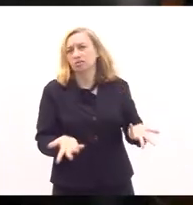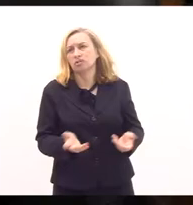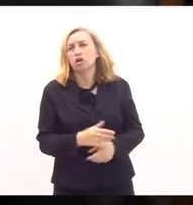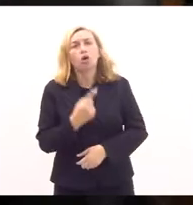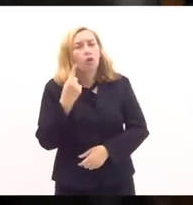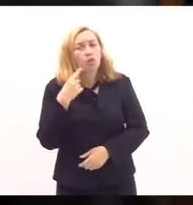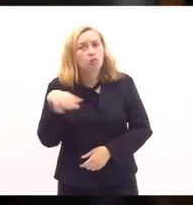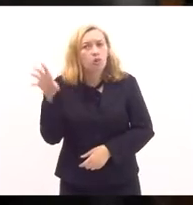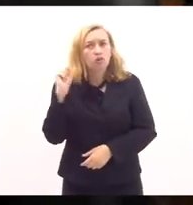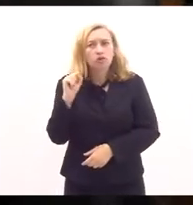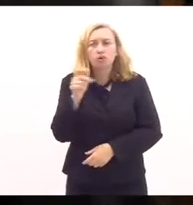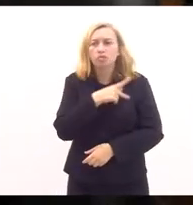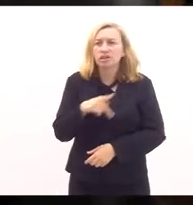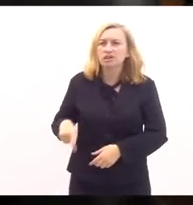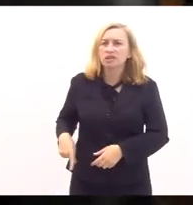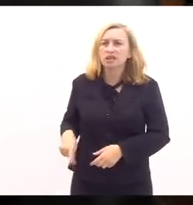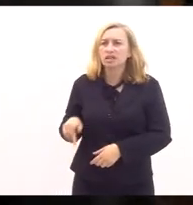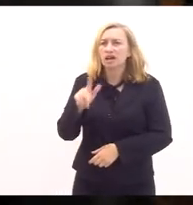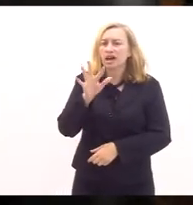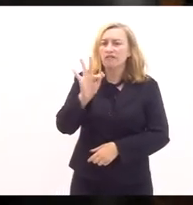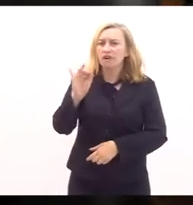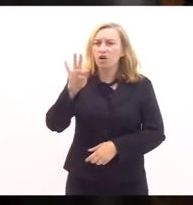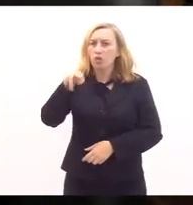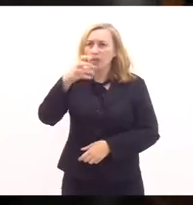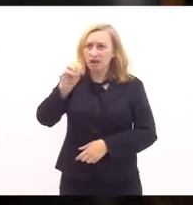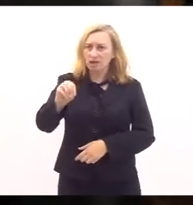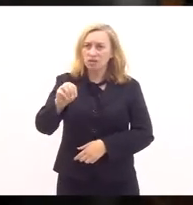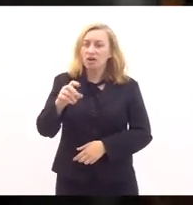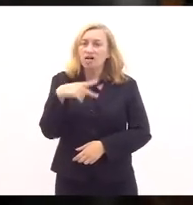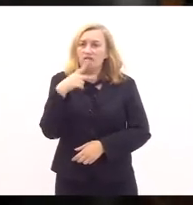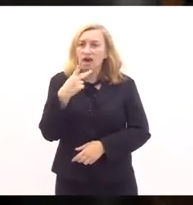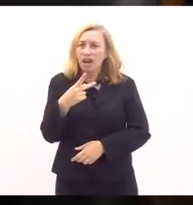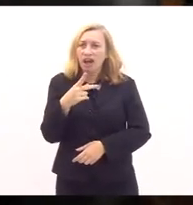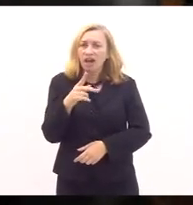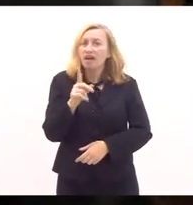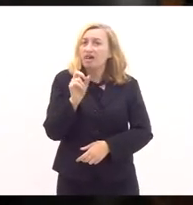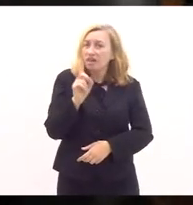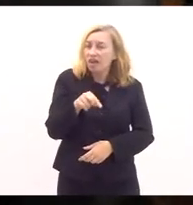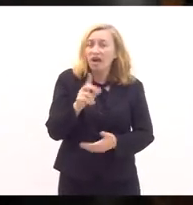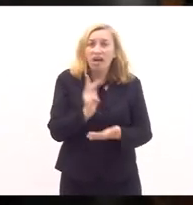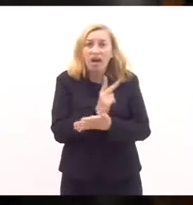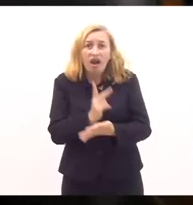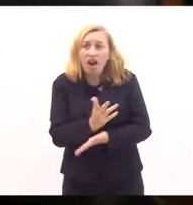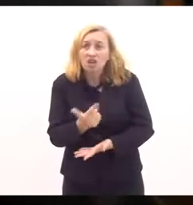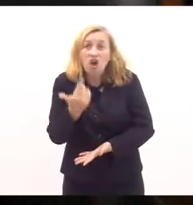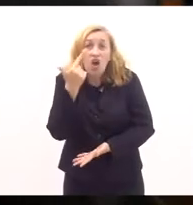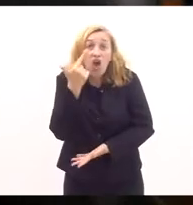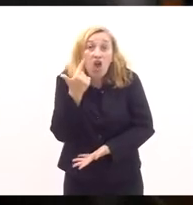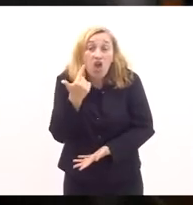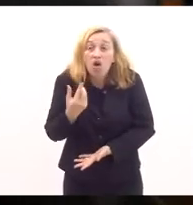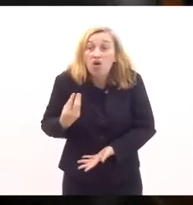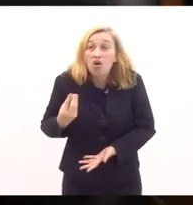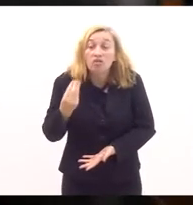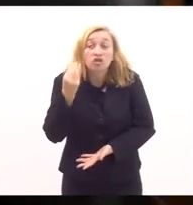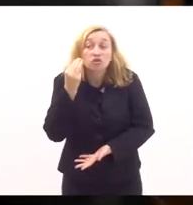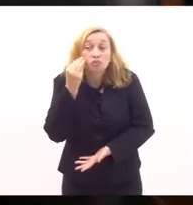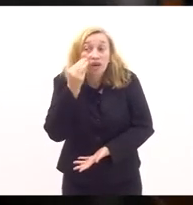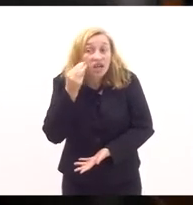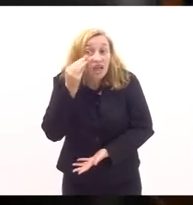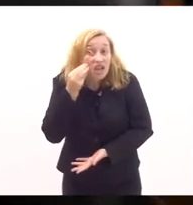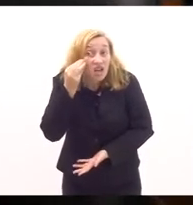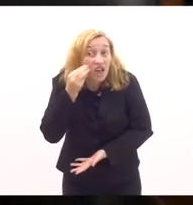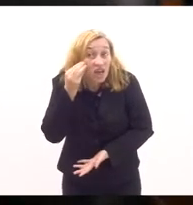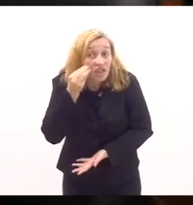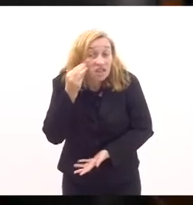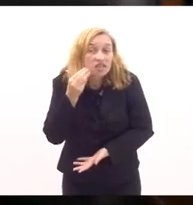aí o presidente da Fecomércio falar uma coisa aqui que é ridículo. Eu vivo com o trabalhador, eu